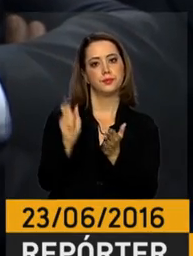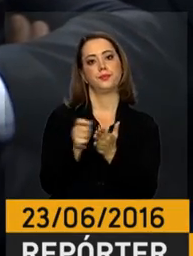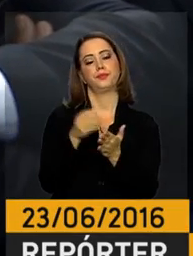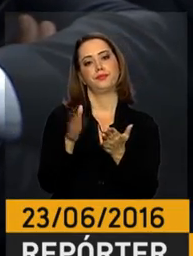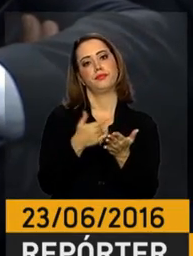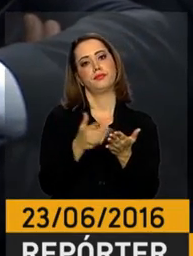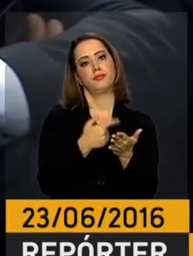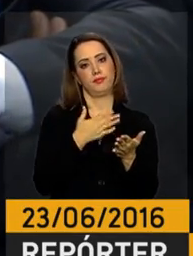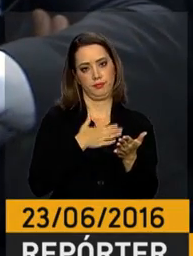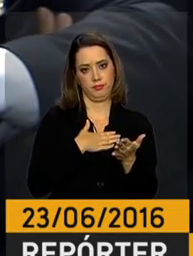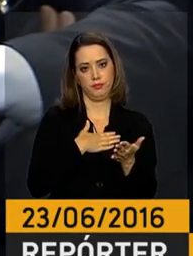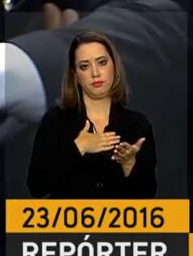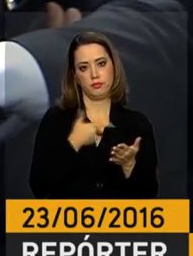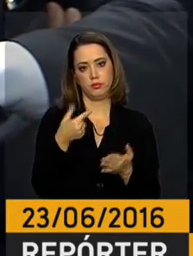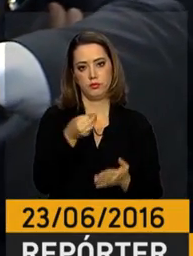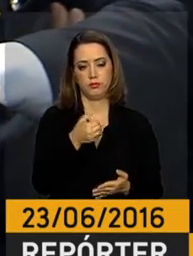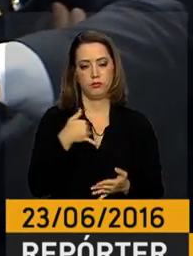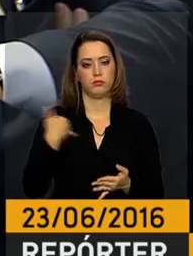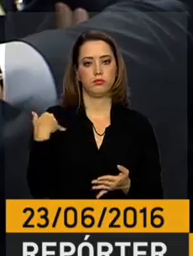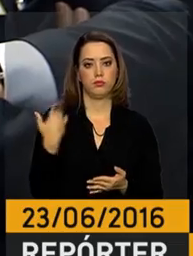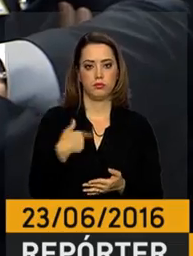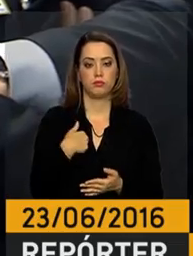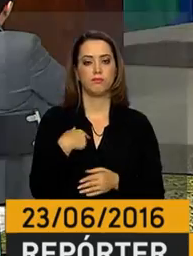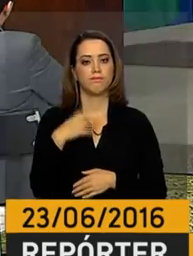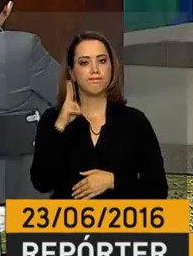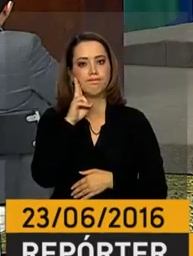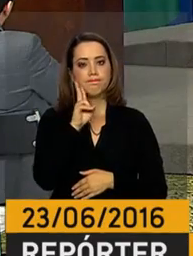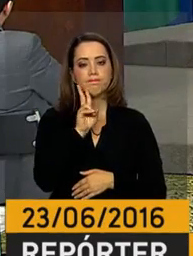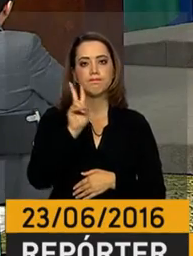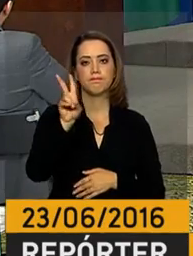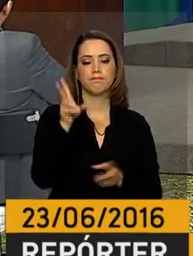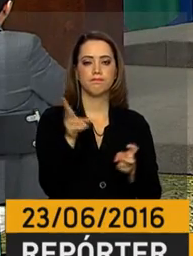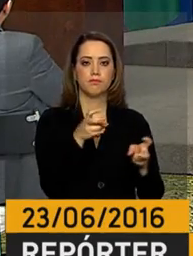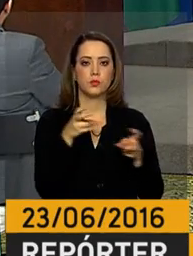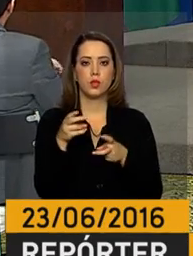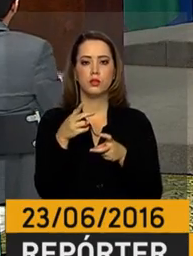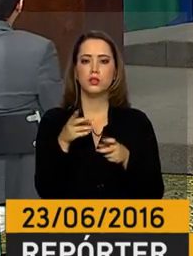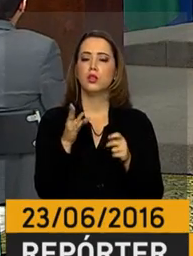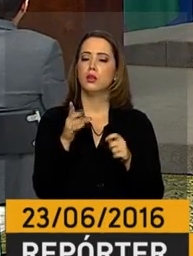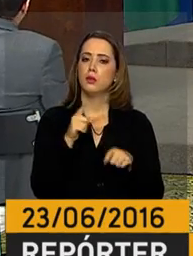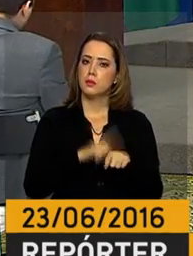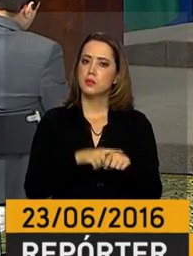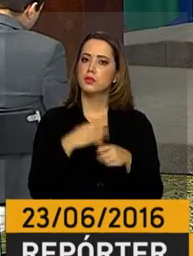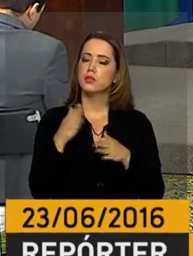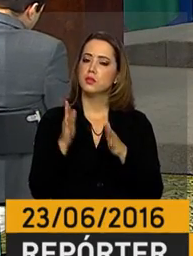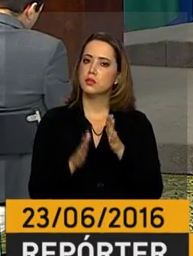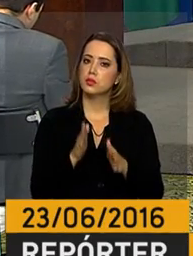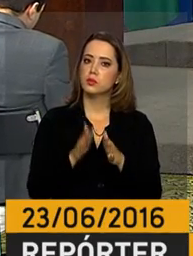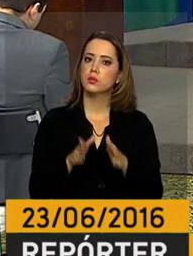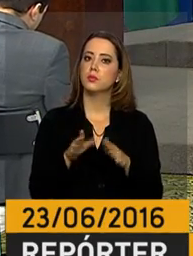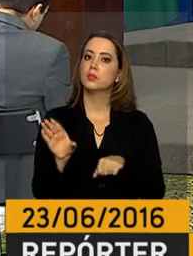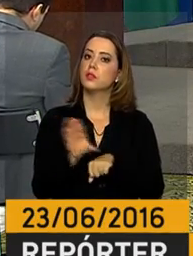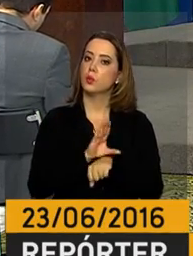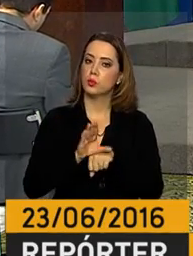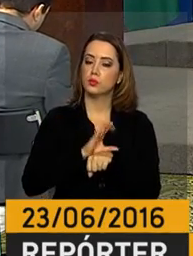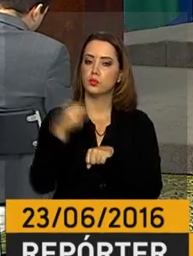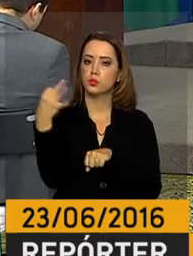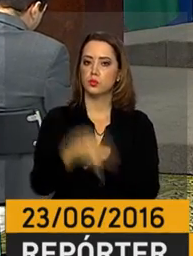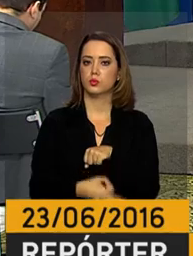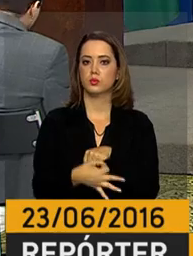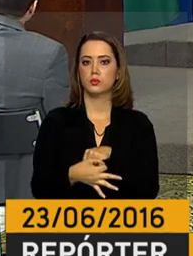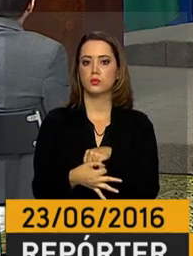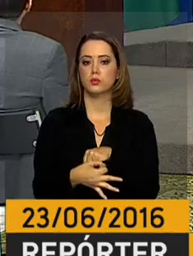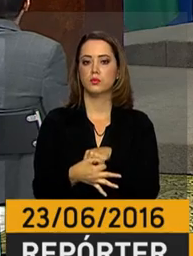que ao longo do tempo eu imaginei exatamente bom num dado momento eh a conção será plenamente aplicável